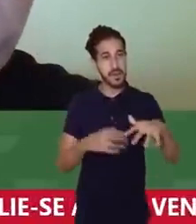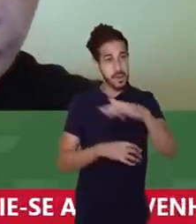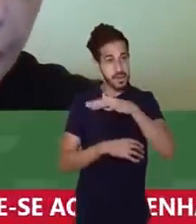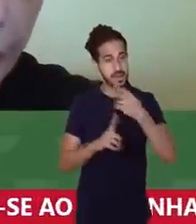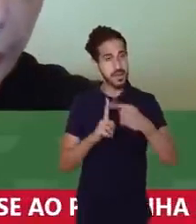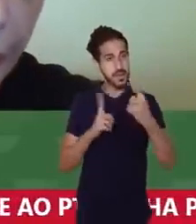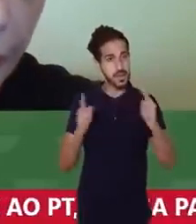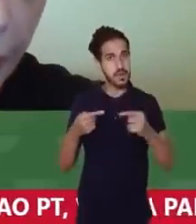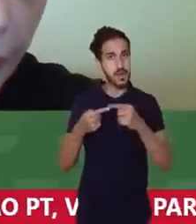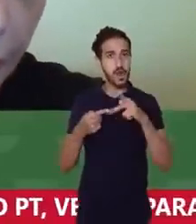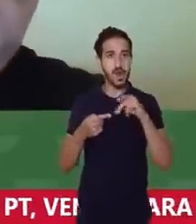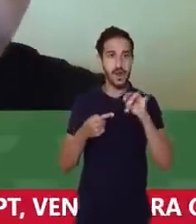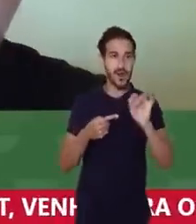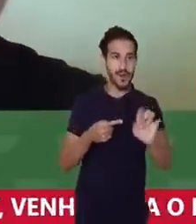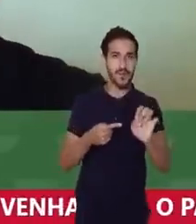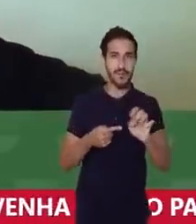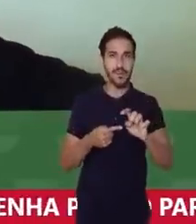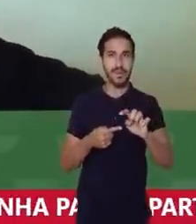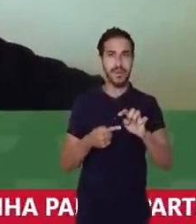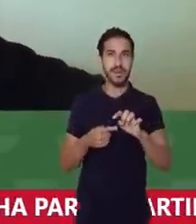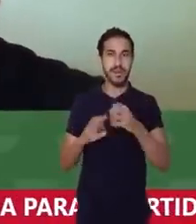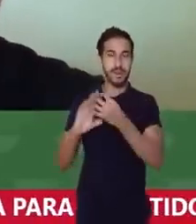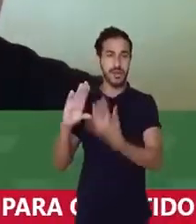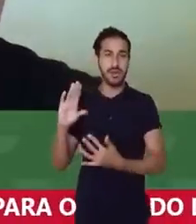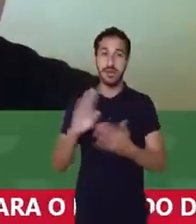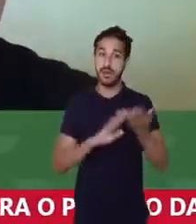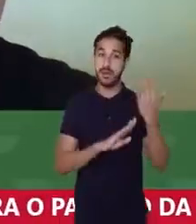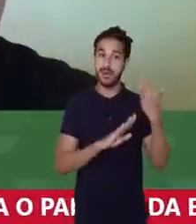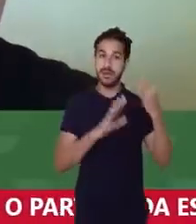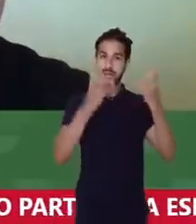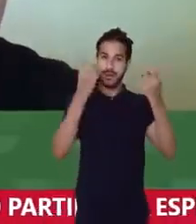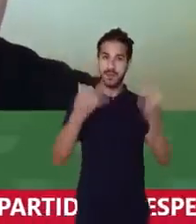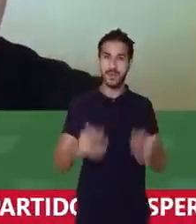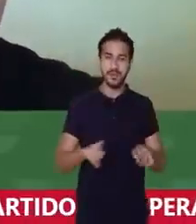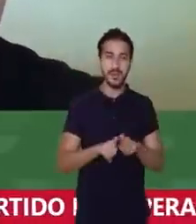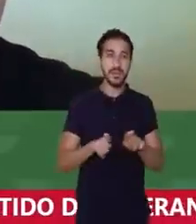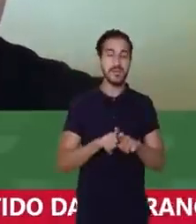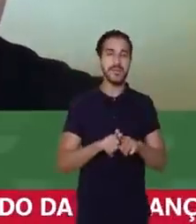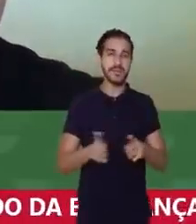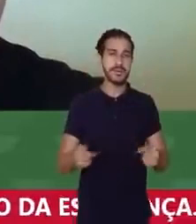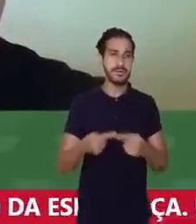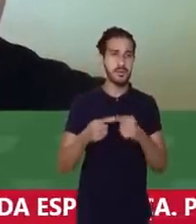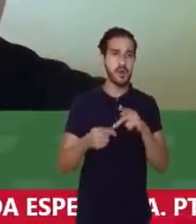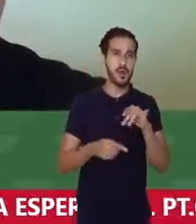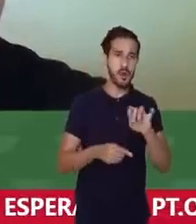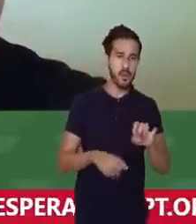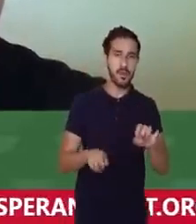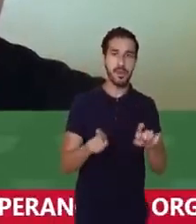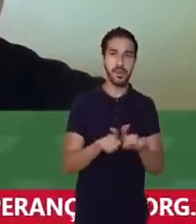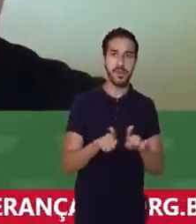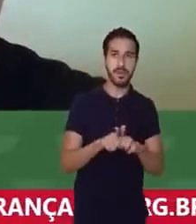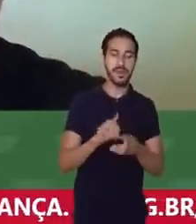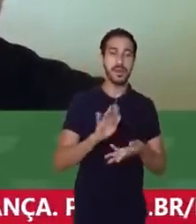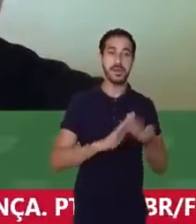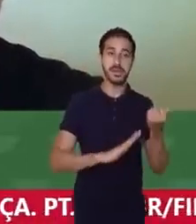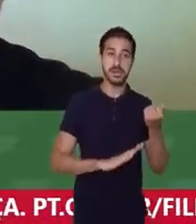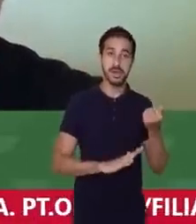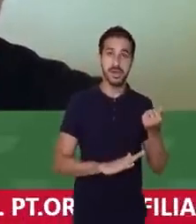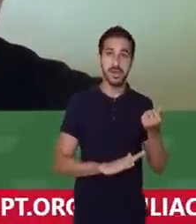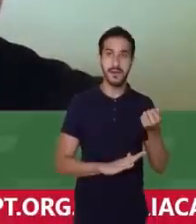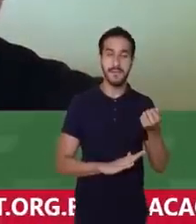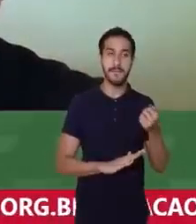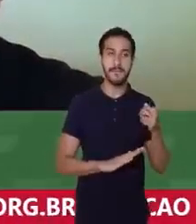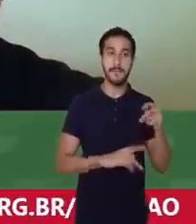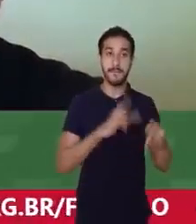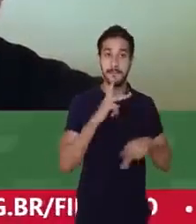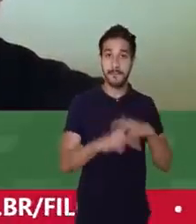porque faz parte do golpe, né? Os aspectos anteriores falados, mas fazia parte do golpe também afastar